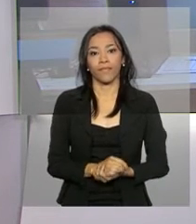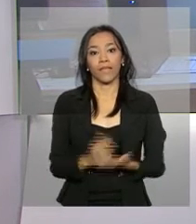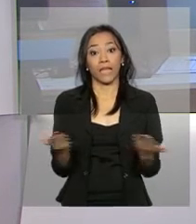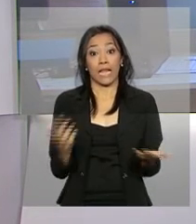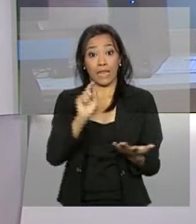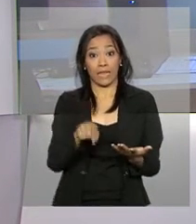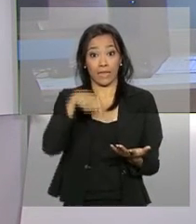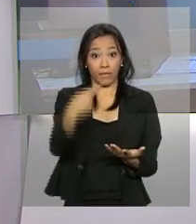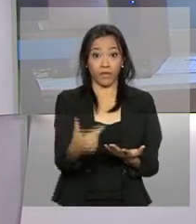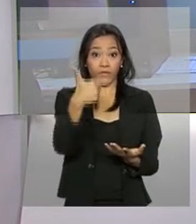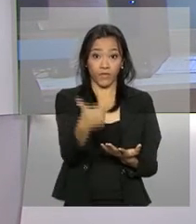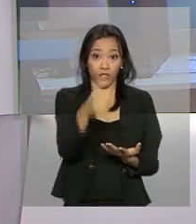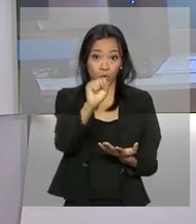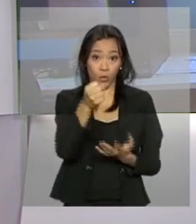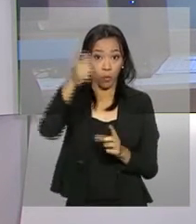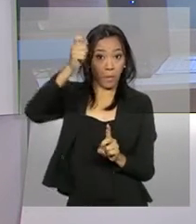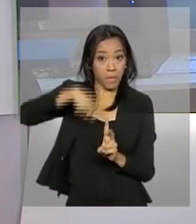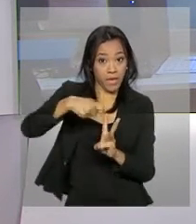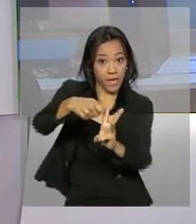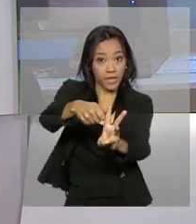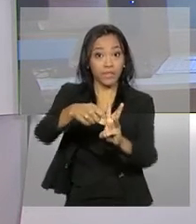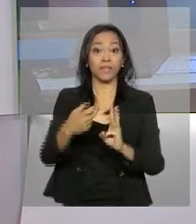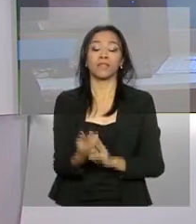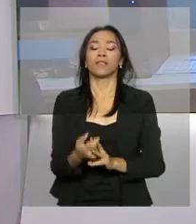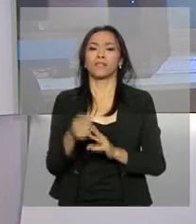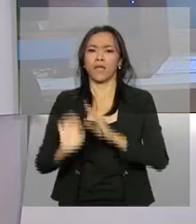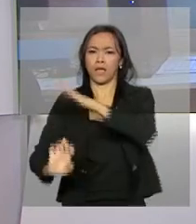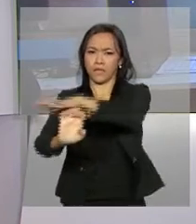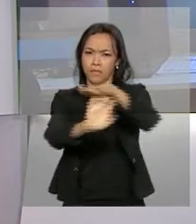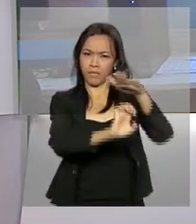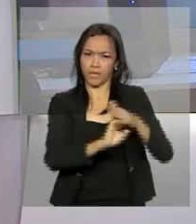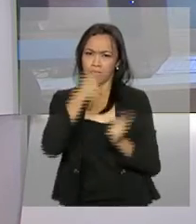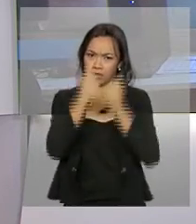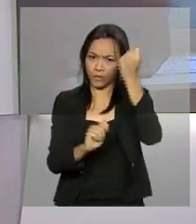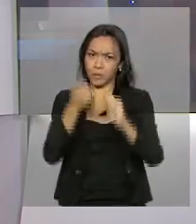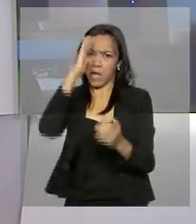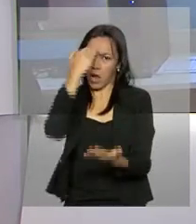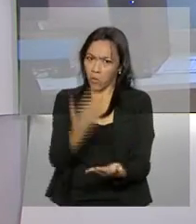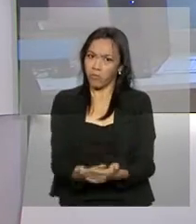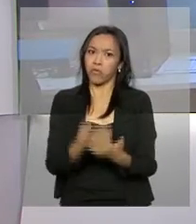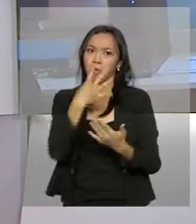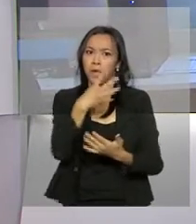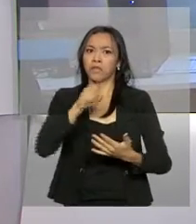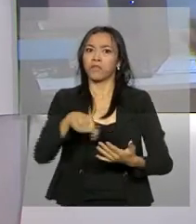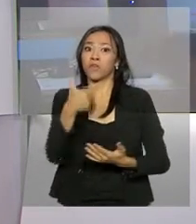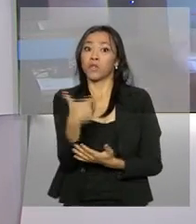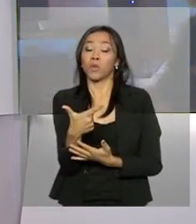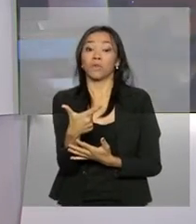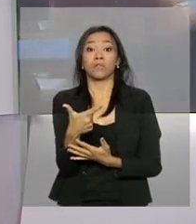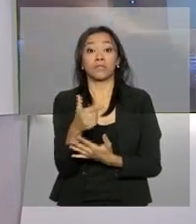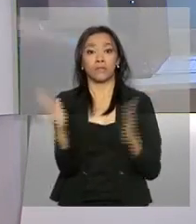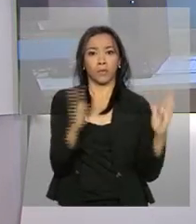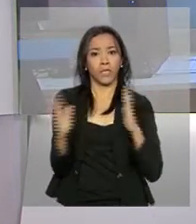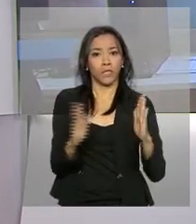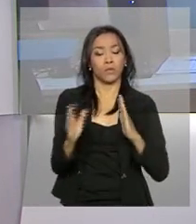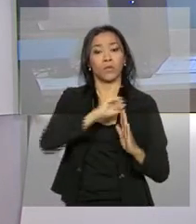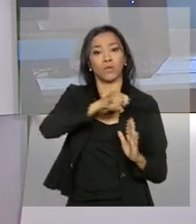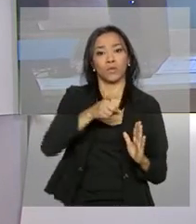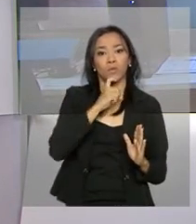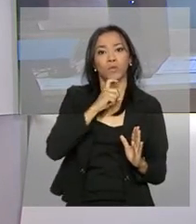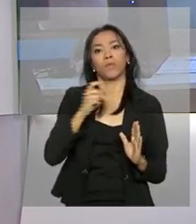Depois de 28 meses, o índice de confiança do empresário industrial subiu 4,2 pontos entre julho e